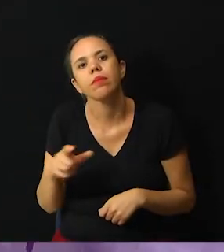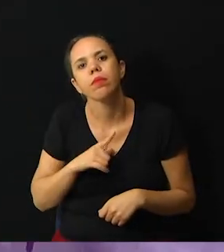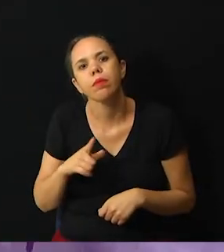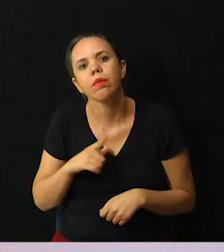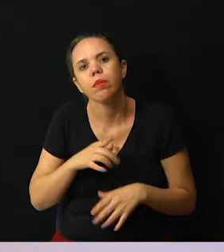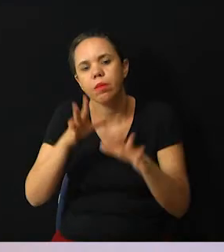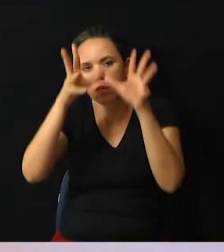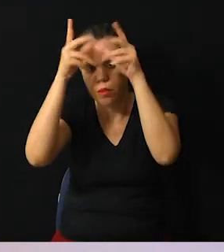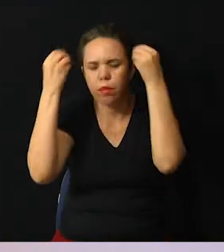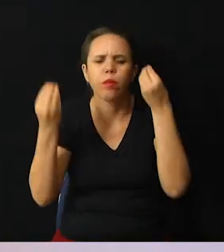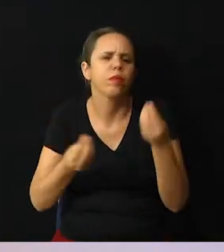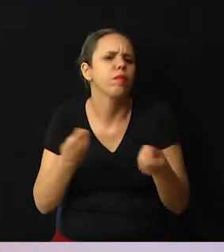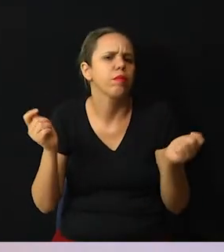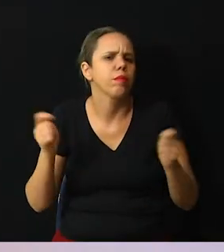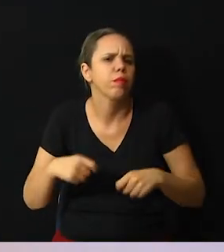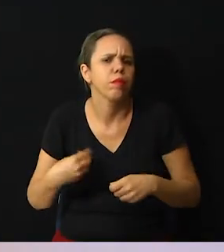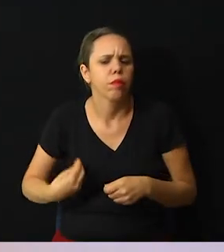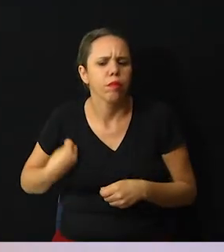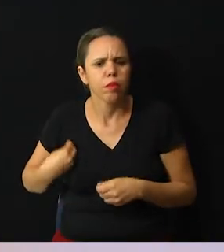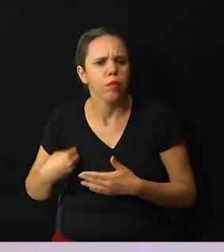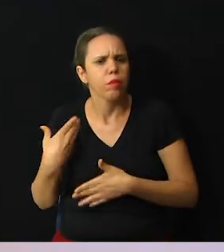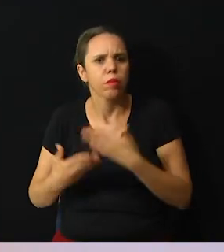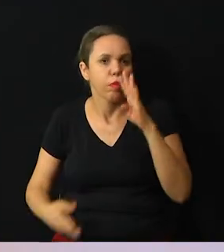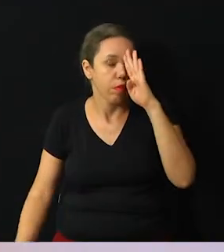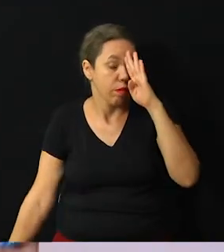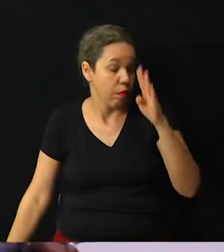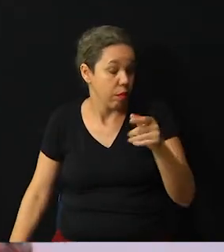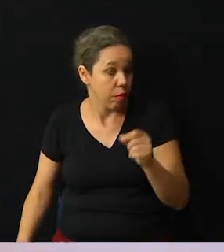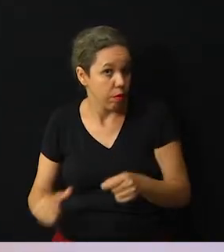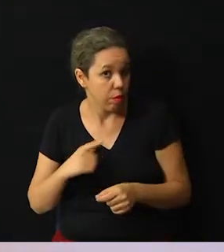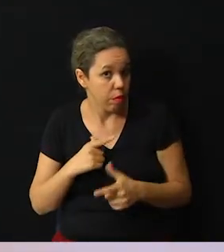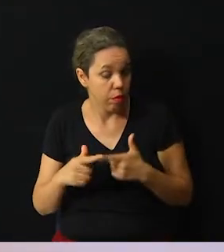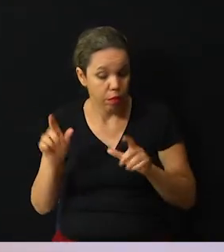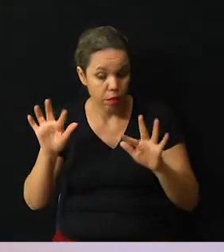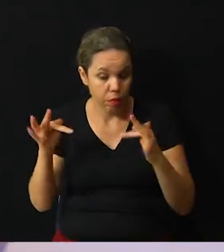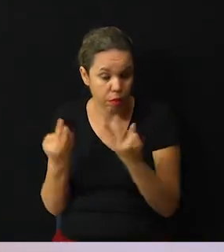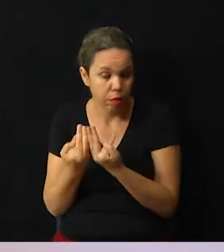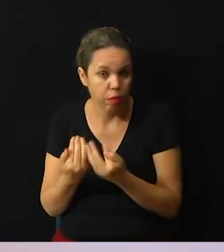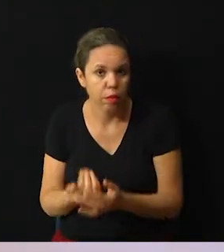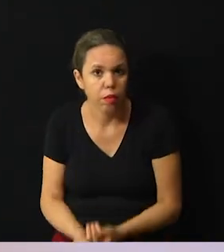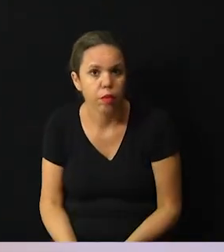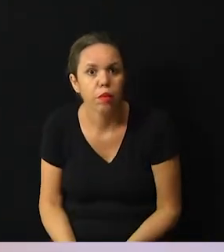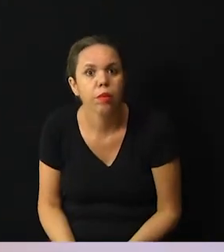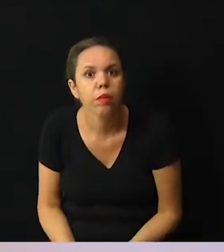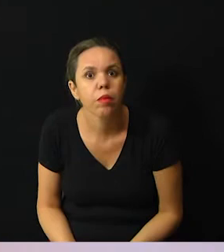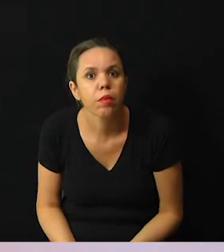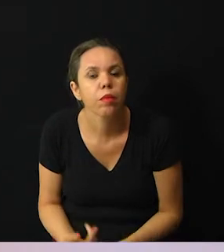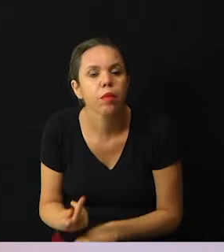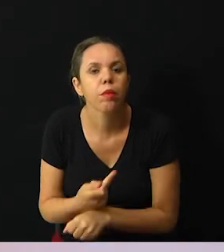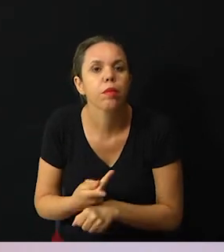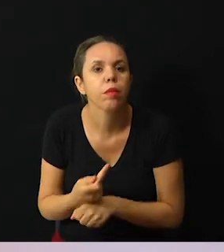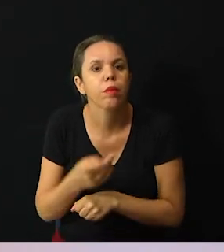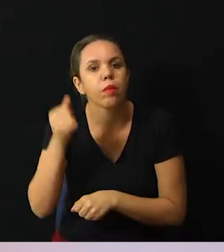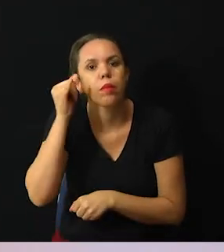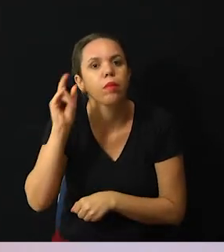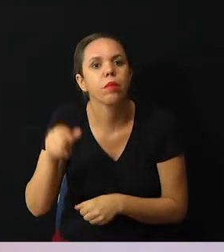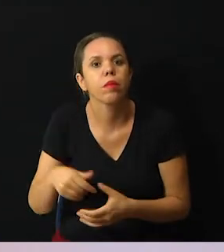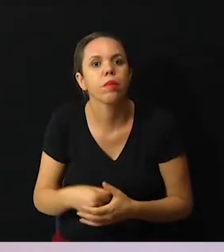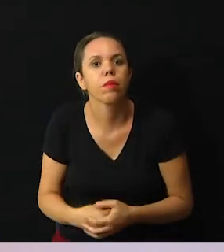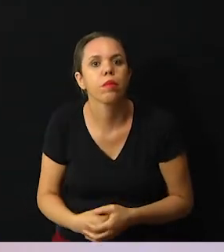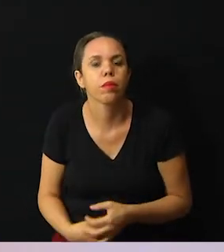ter o Alzheimer? Como que tem que ser a nossa vida, principalmente aí de quem tem alguém na família com Alzheimer, que busca evitar Uhum.